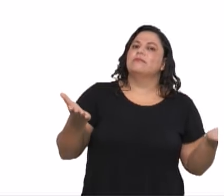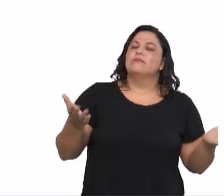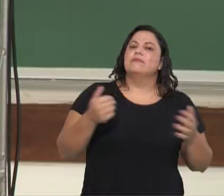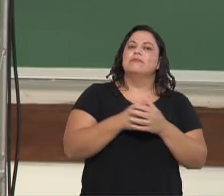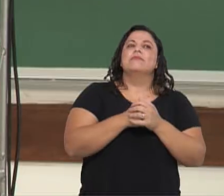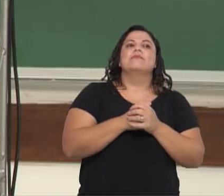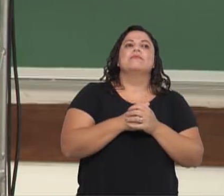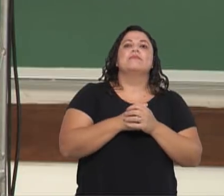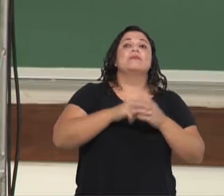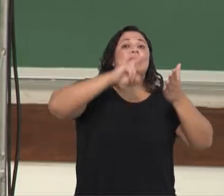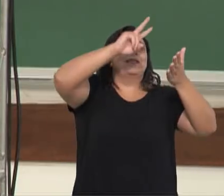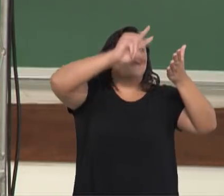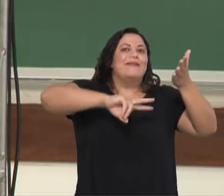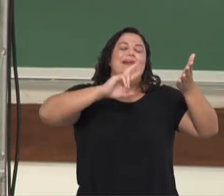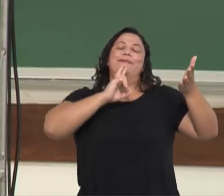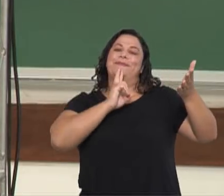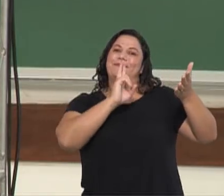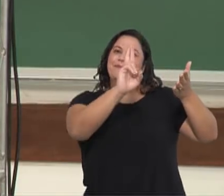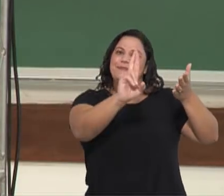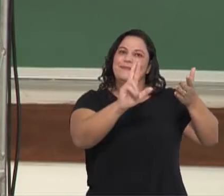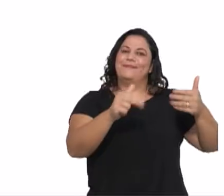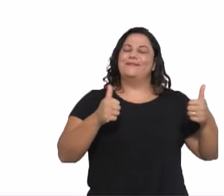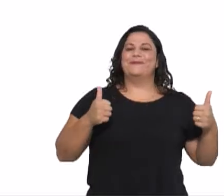Você vai ler e vai responder.